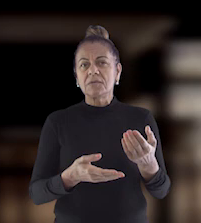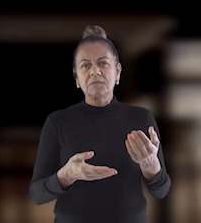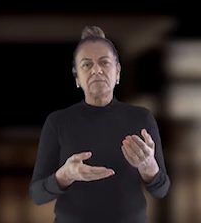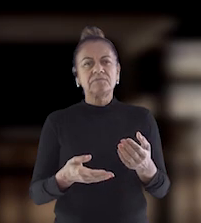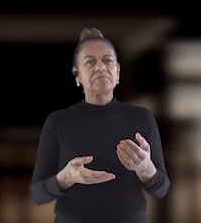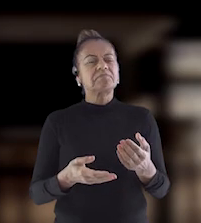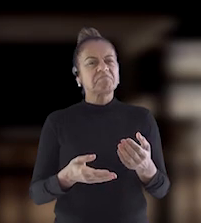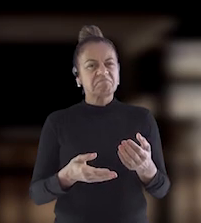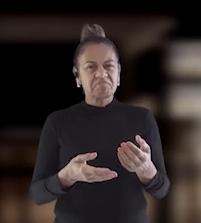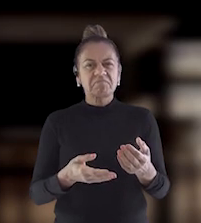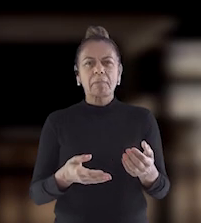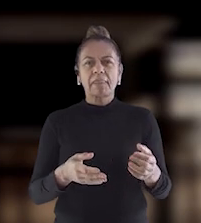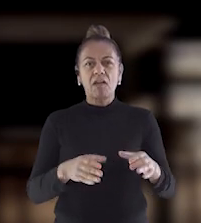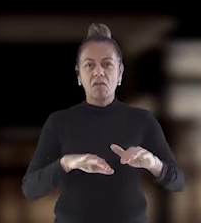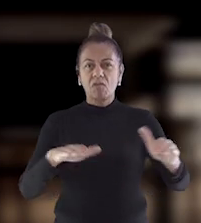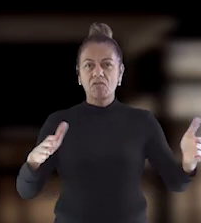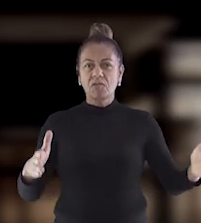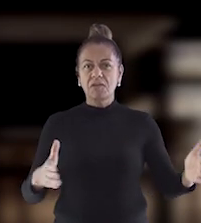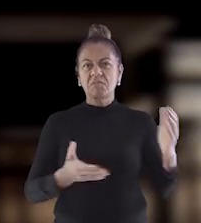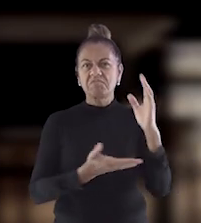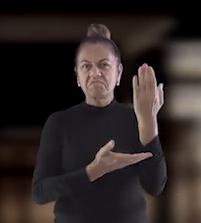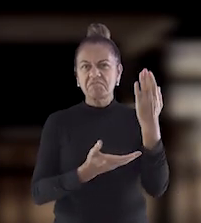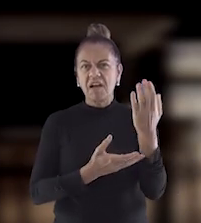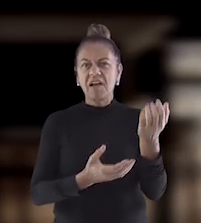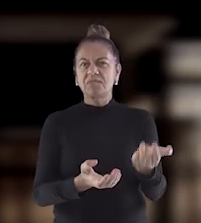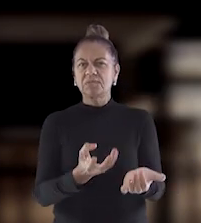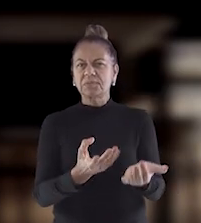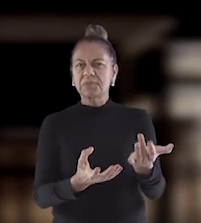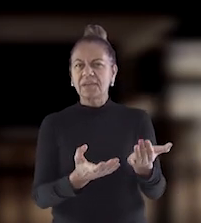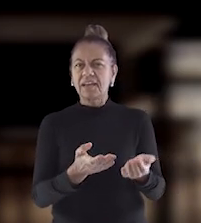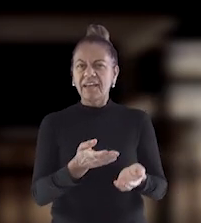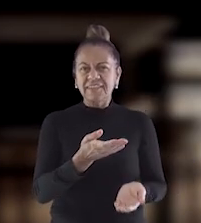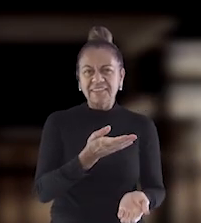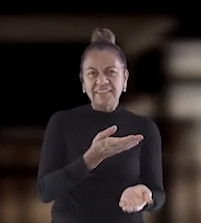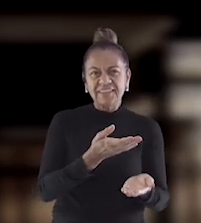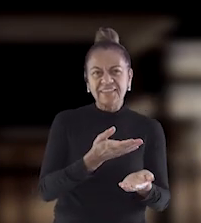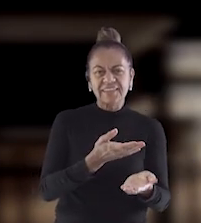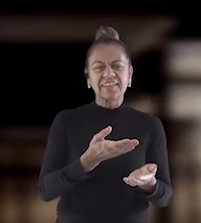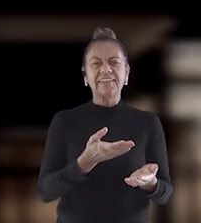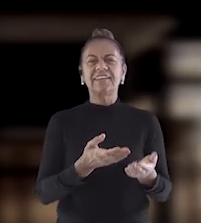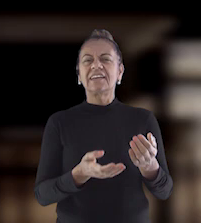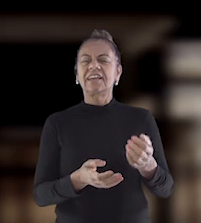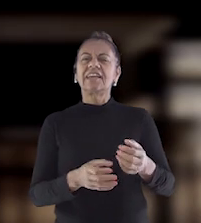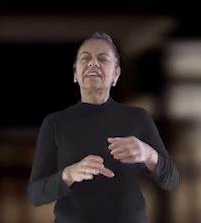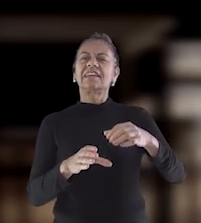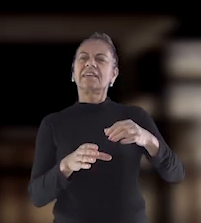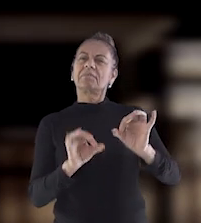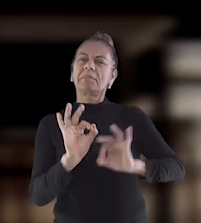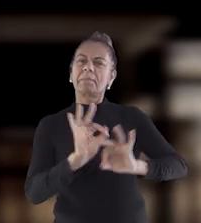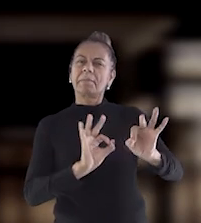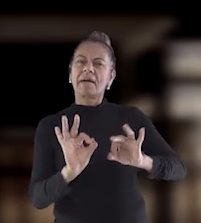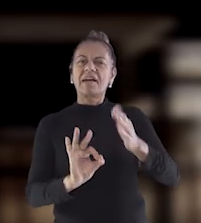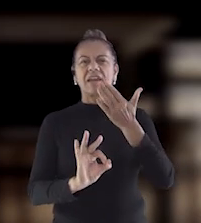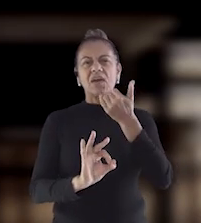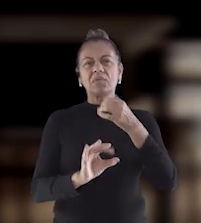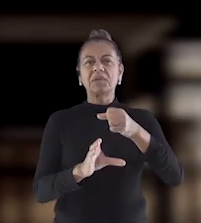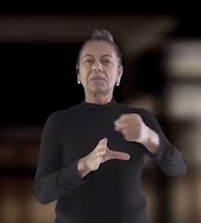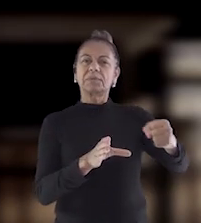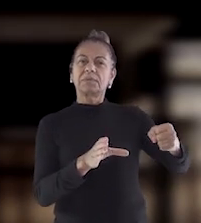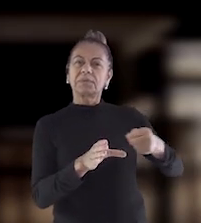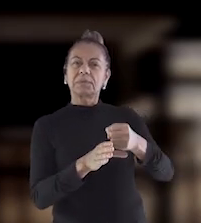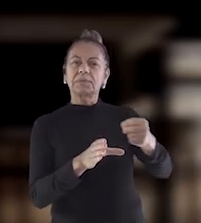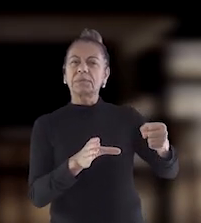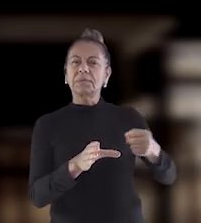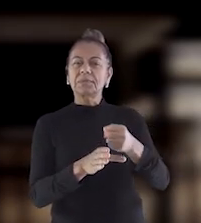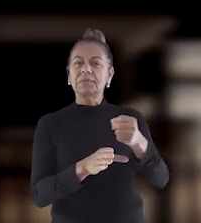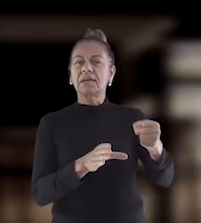tanta necessidade, mas porque ela acostumou tanto a cozinhar, que até hoje, assim, ela tem o fogãozinho a lenha dela e